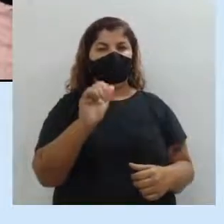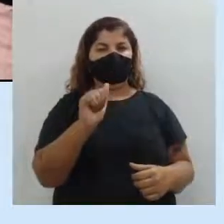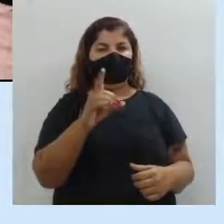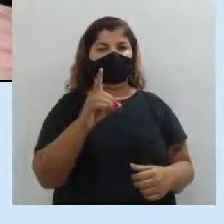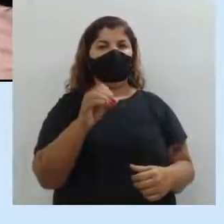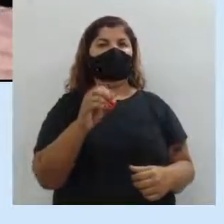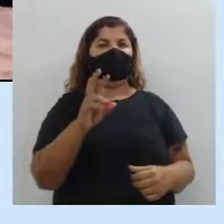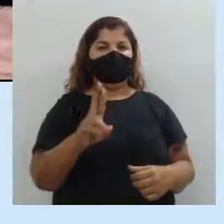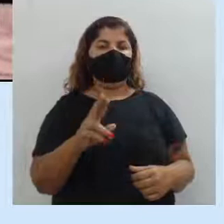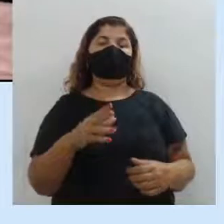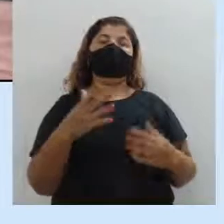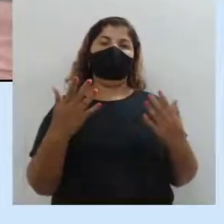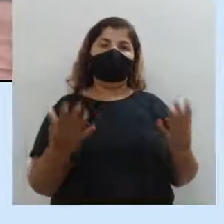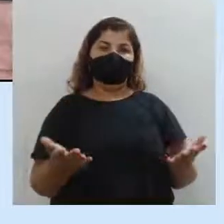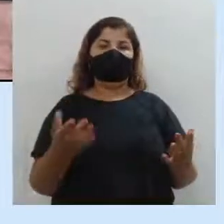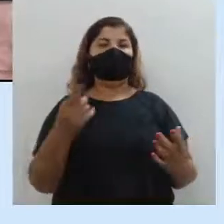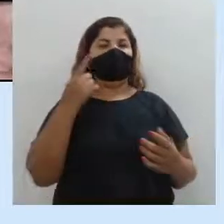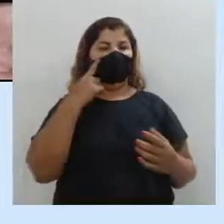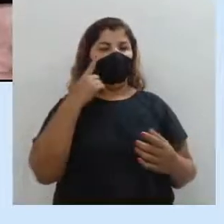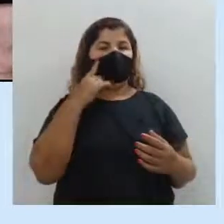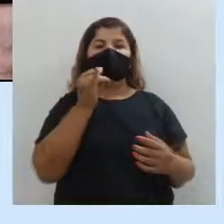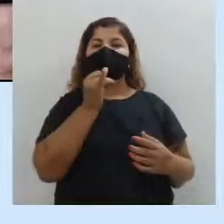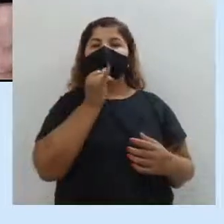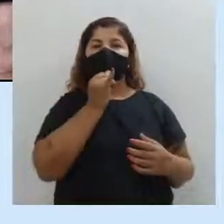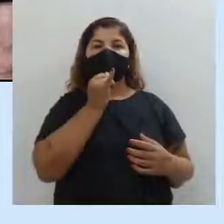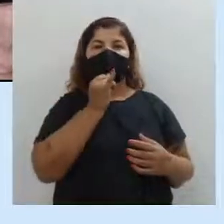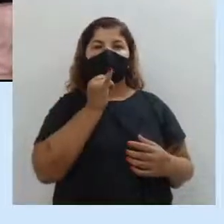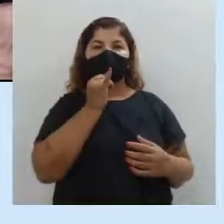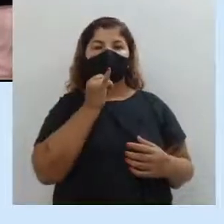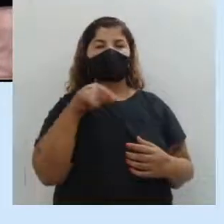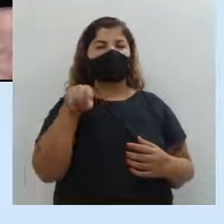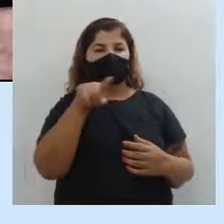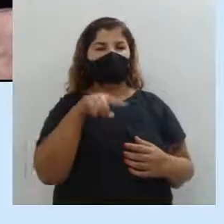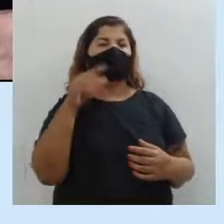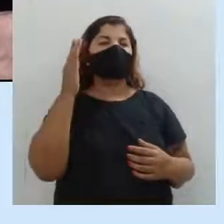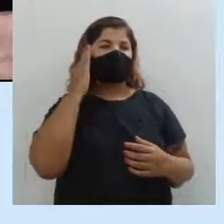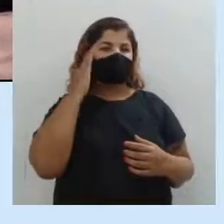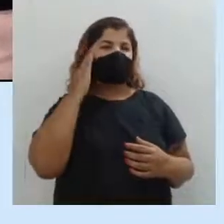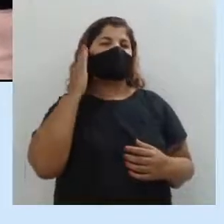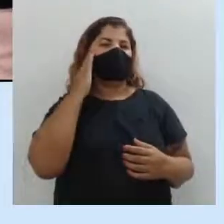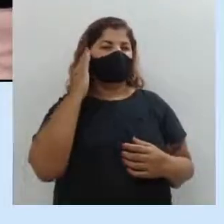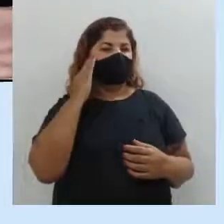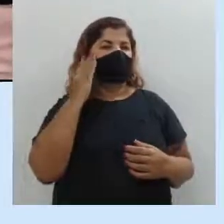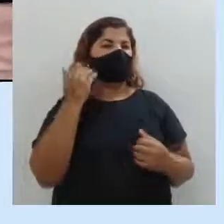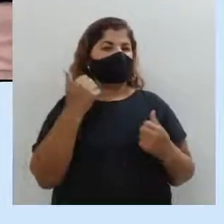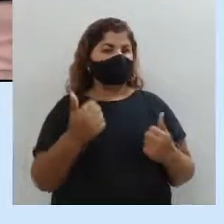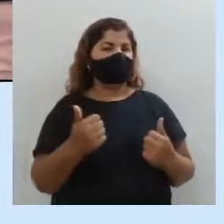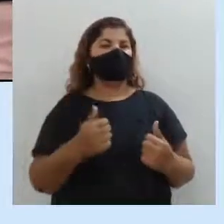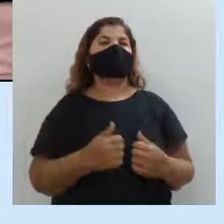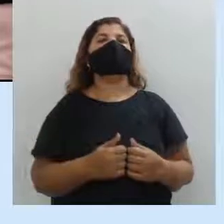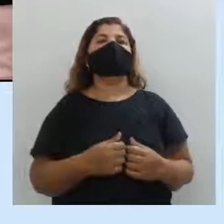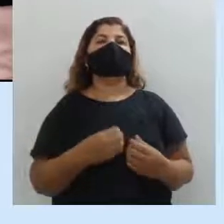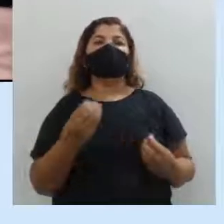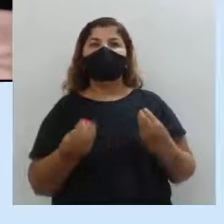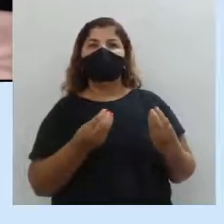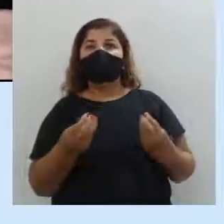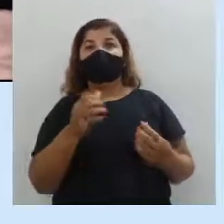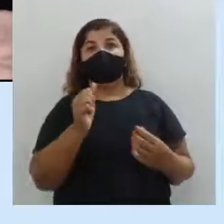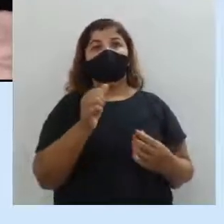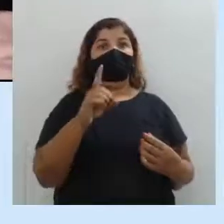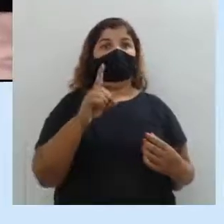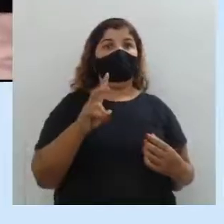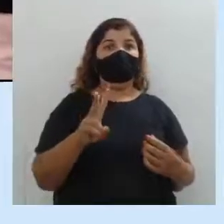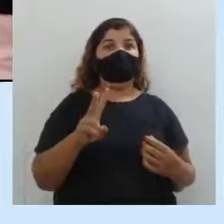comigo que eu vou mostrar alguns exemplos para que você perceba isso, né? O advérbio